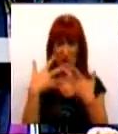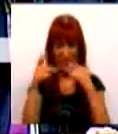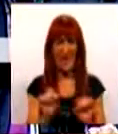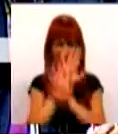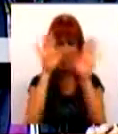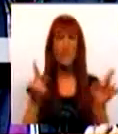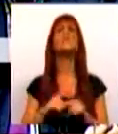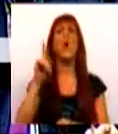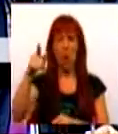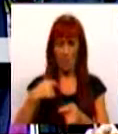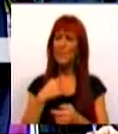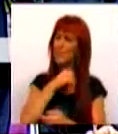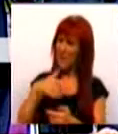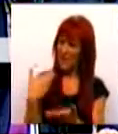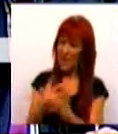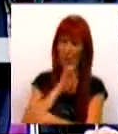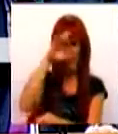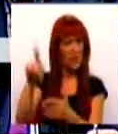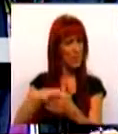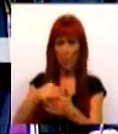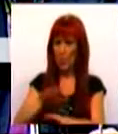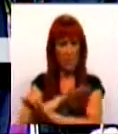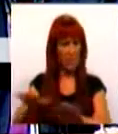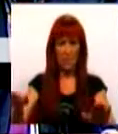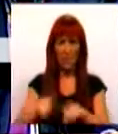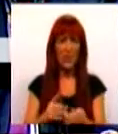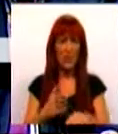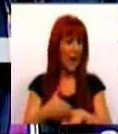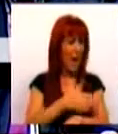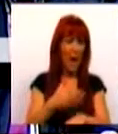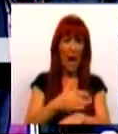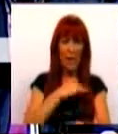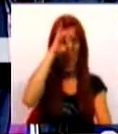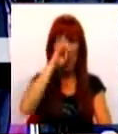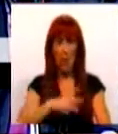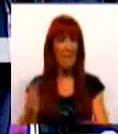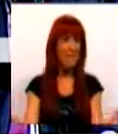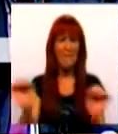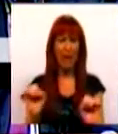transparência, que devia considerar o Sr. Ministro impedido, sendo que as intervenções anteriores, recordo,